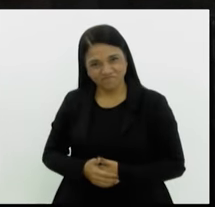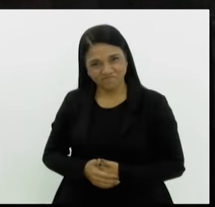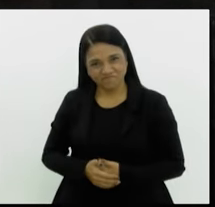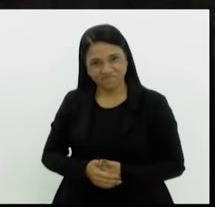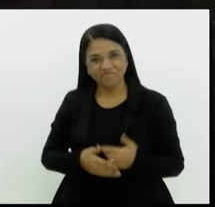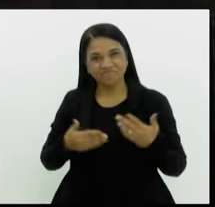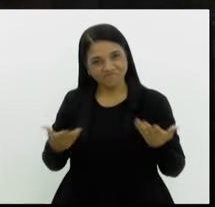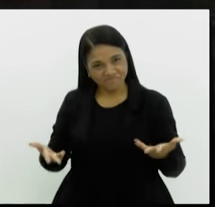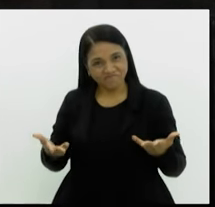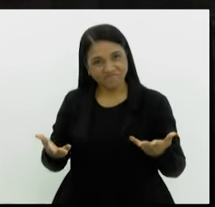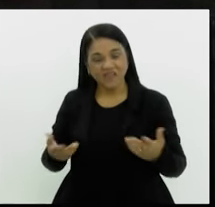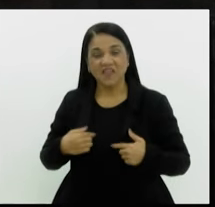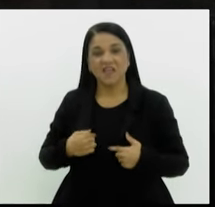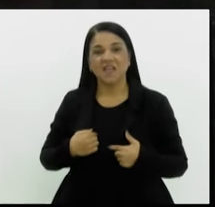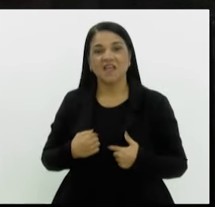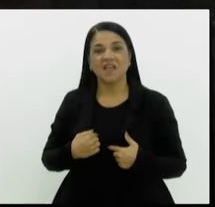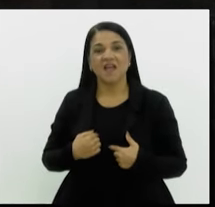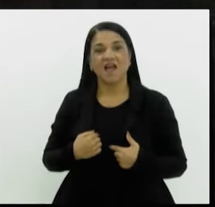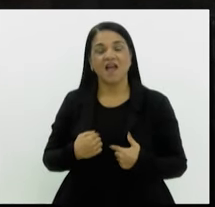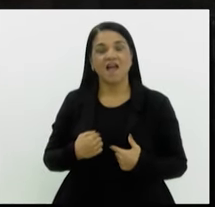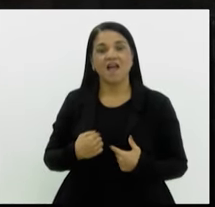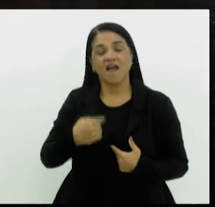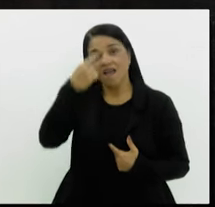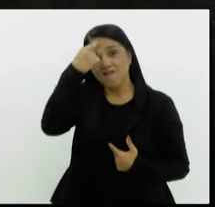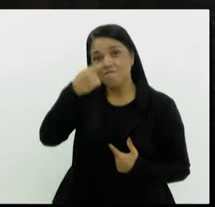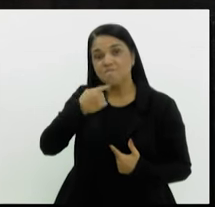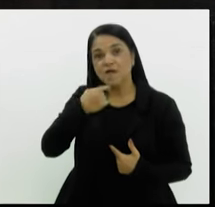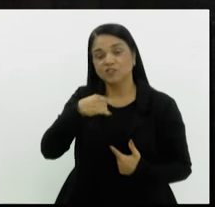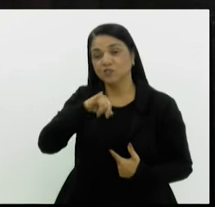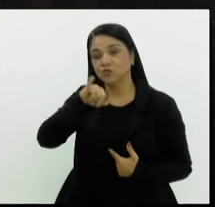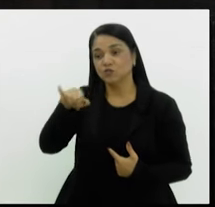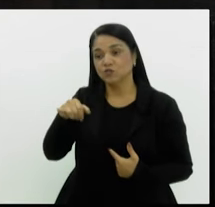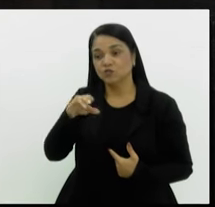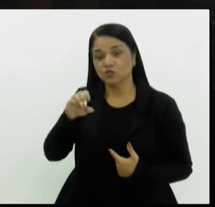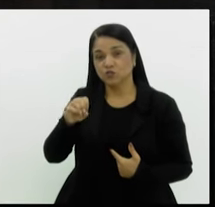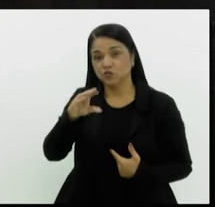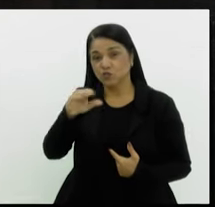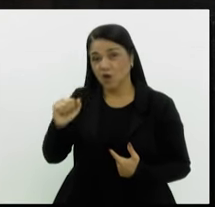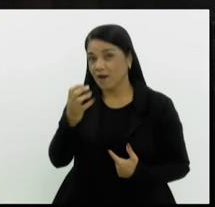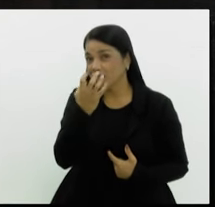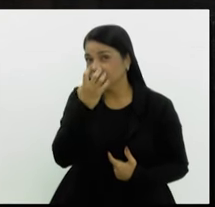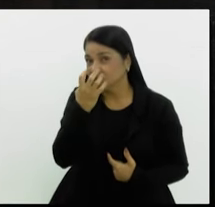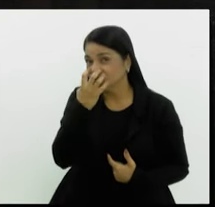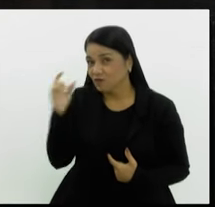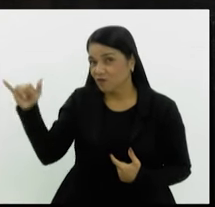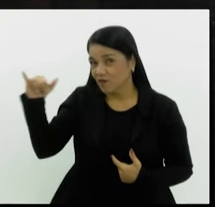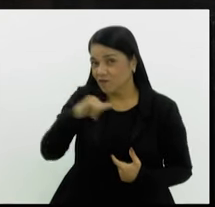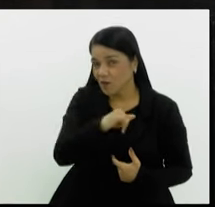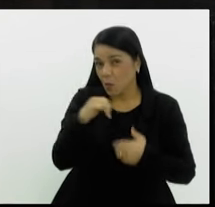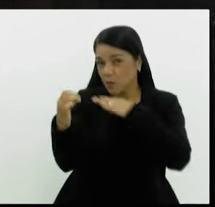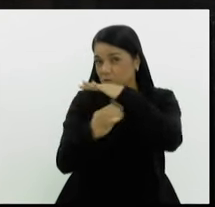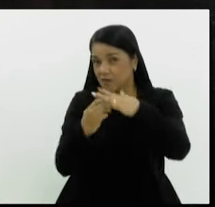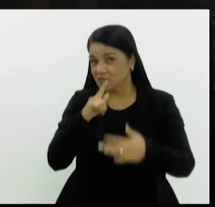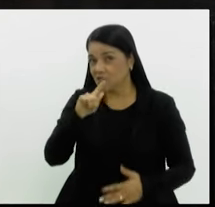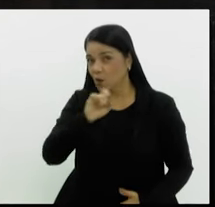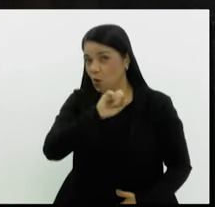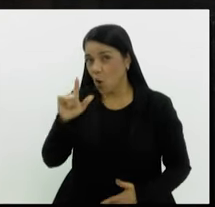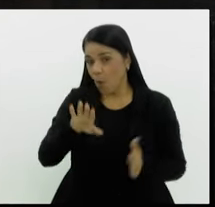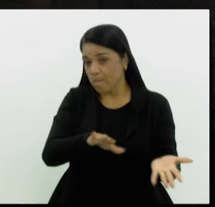onde se explora a imagem do Joca, né? E uma coisa que me chamou a atenção foi quando